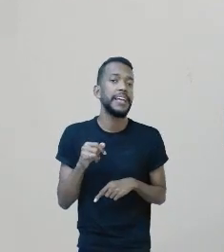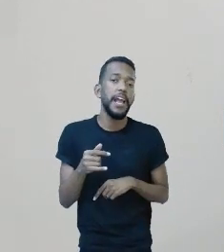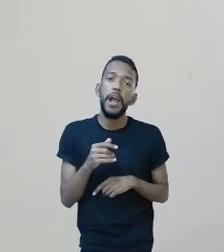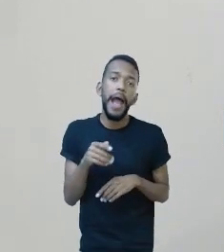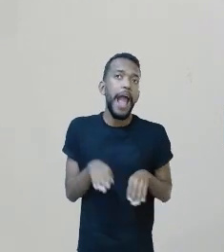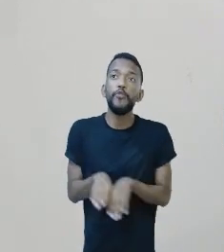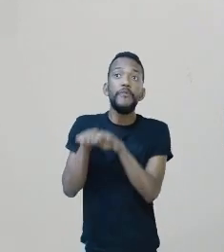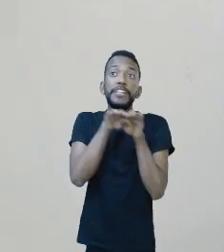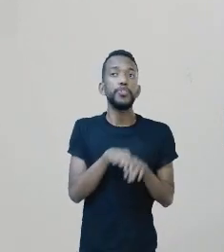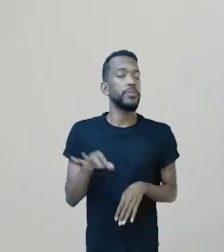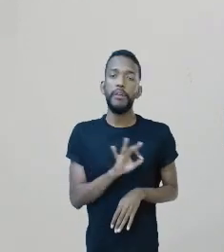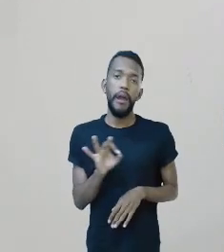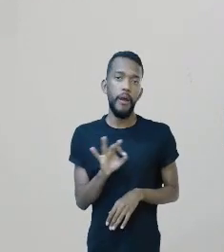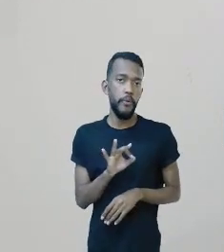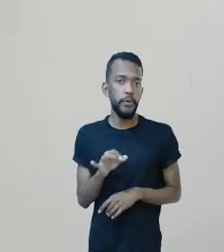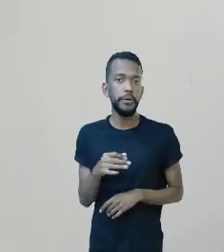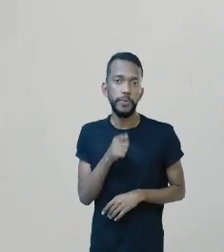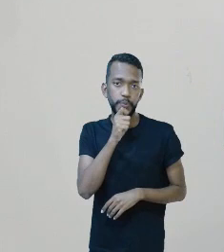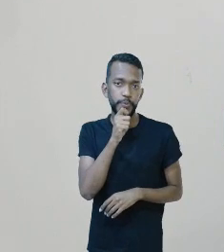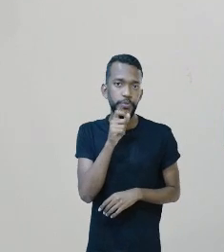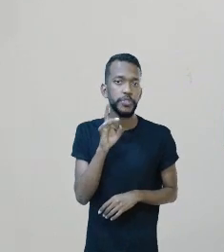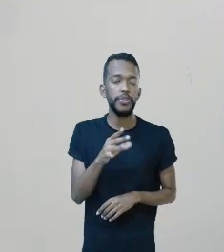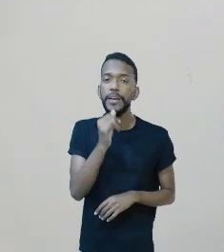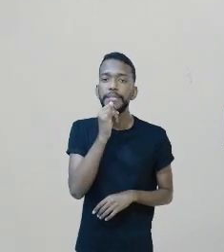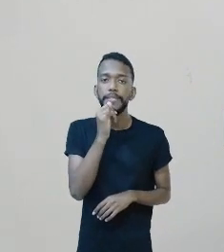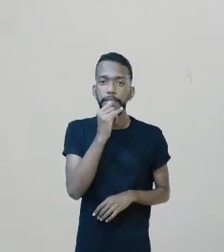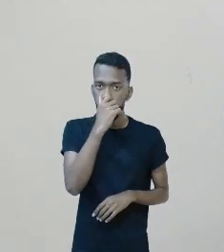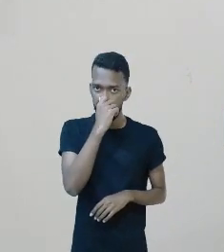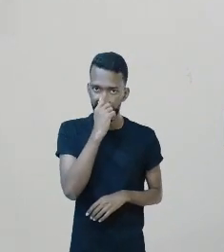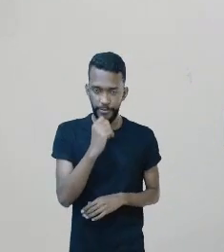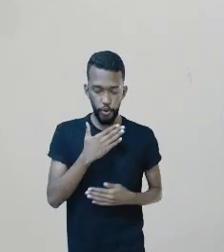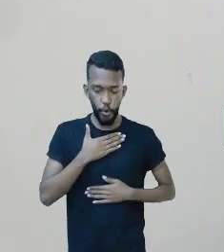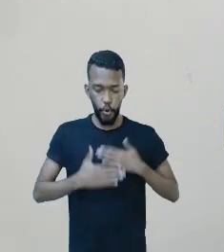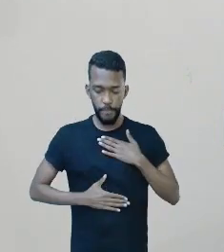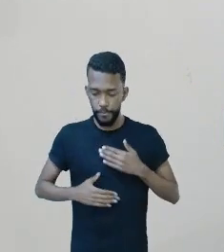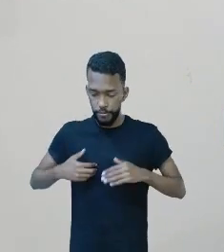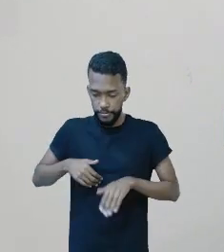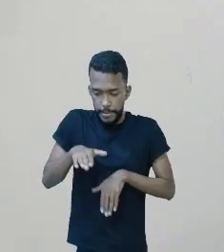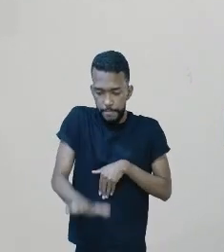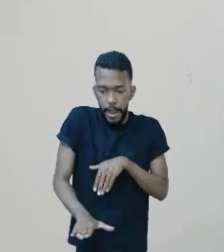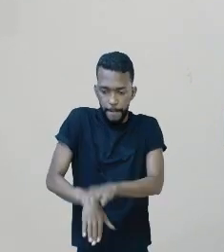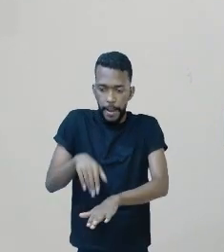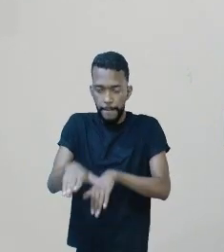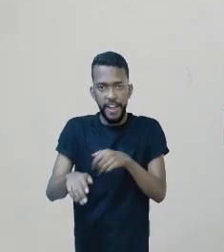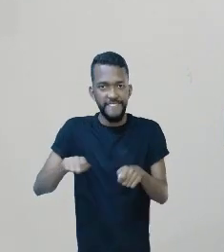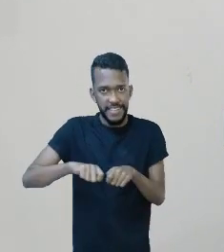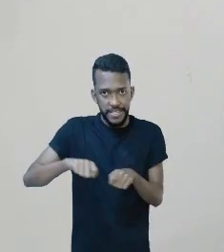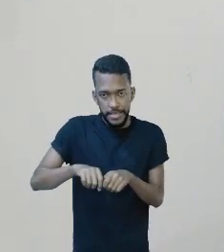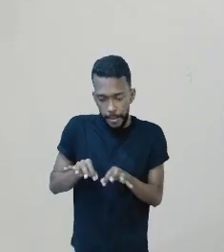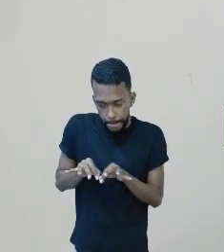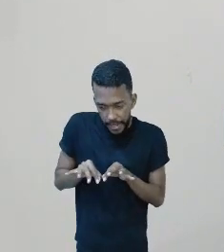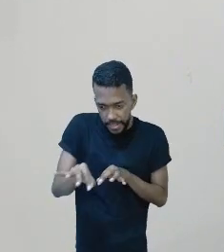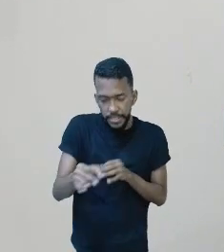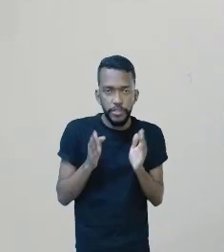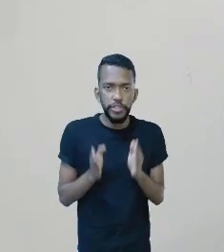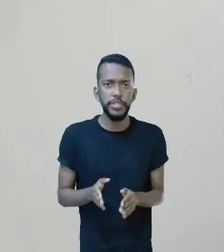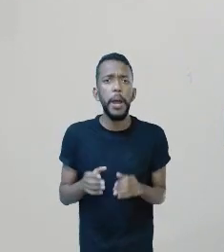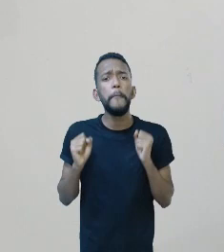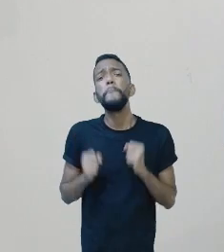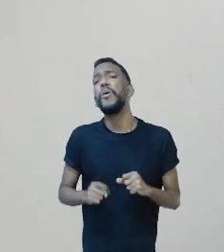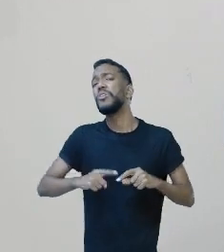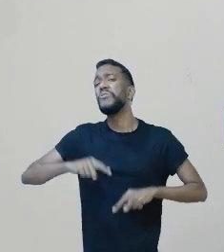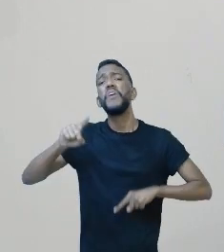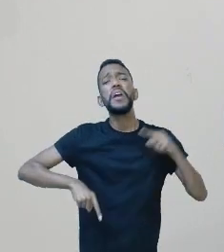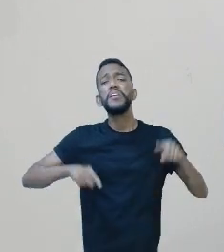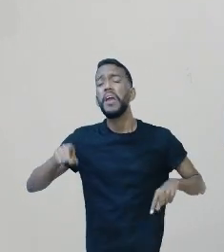não convencional, quando a gente utiliza, por exemplo, a parte do corpo para fazer uma medição, isso pode